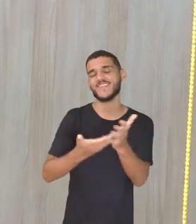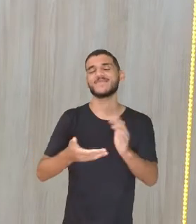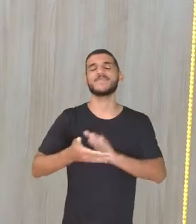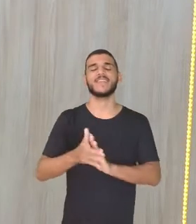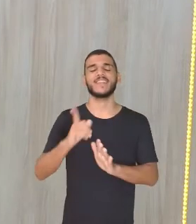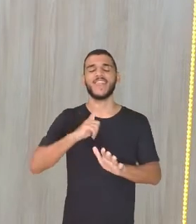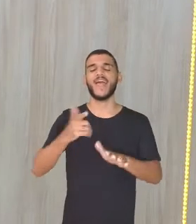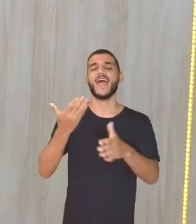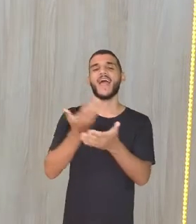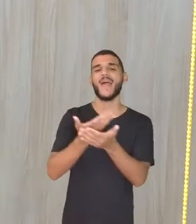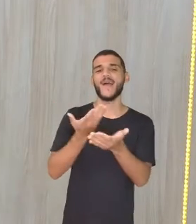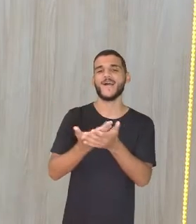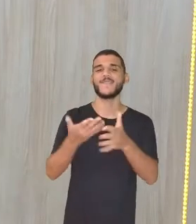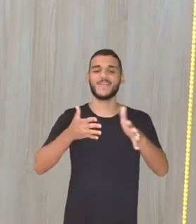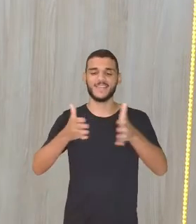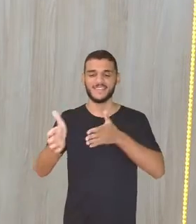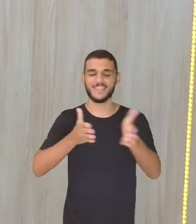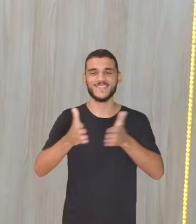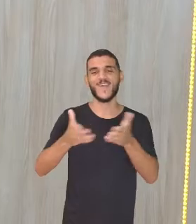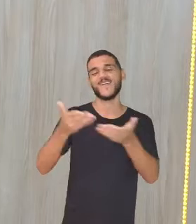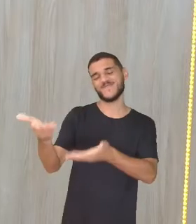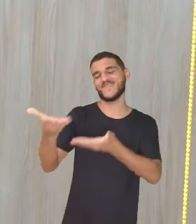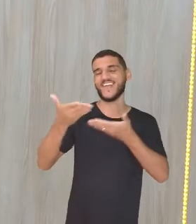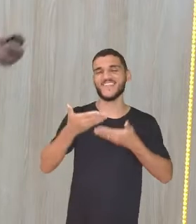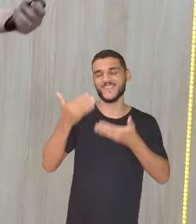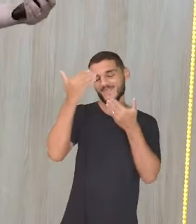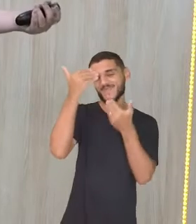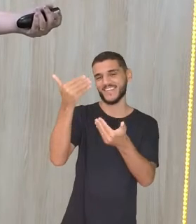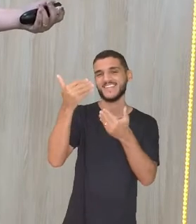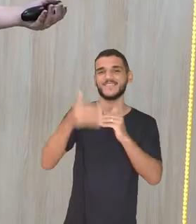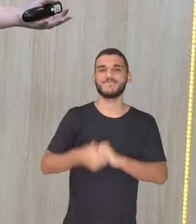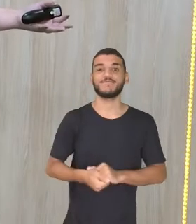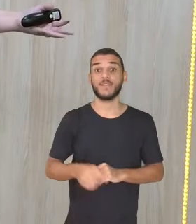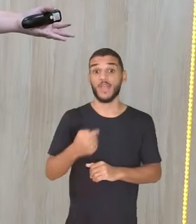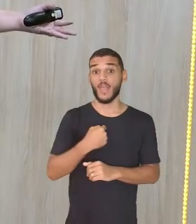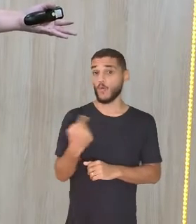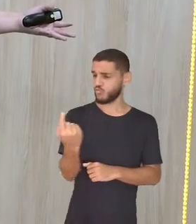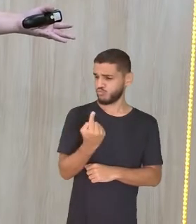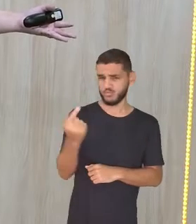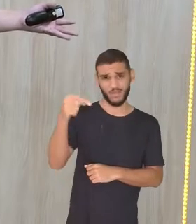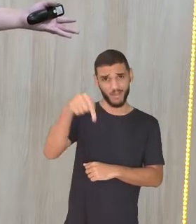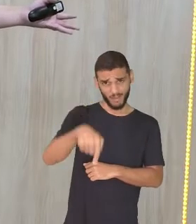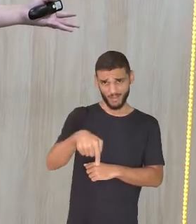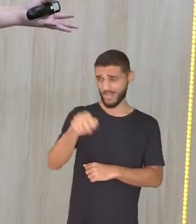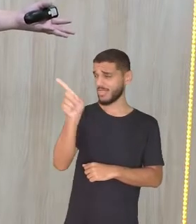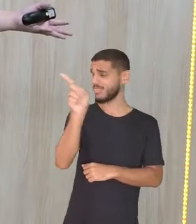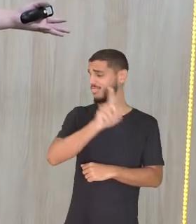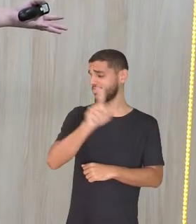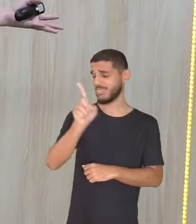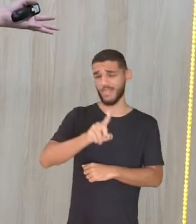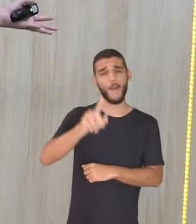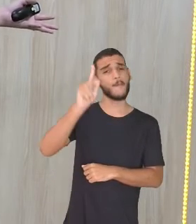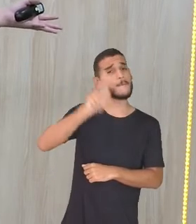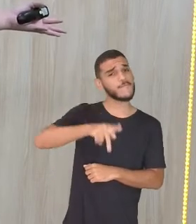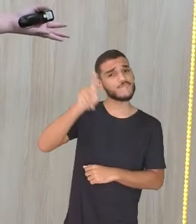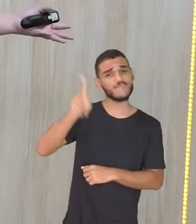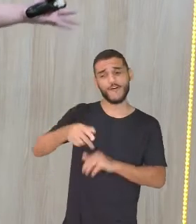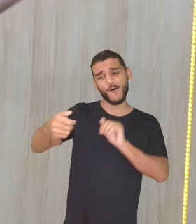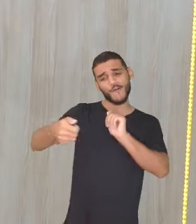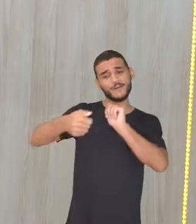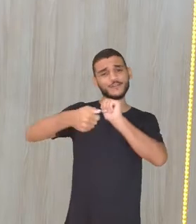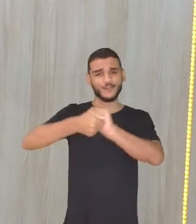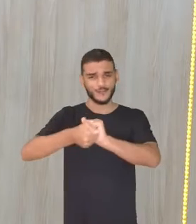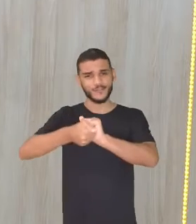aula acessível, tá aí, Cleiton, seja muito bem-vindo. Não estou sozinha também, enquanto professora aqui, eu sempre tenho a